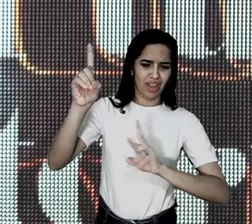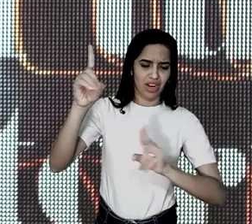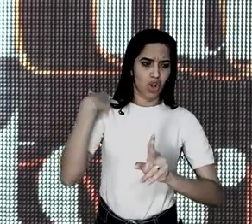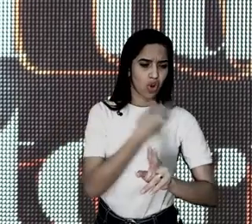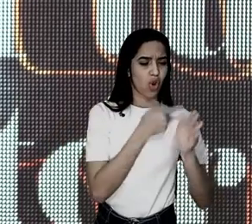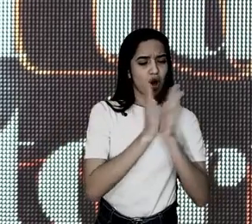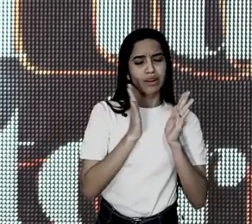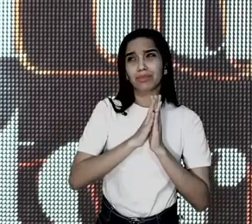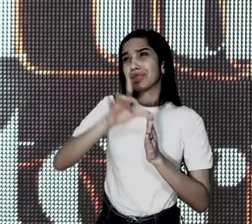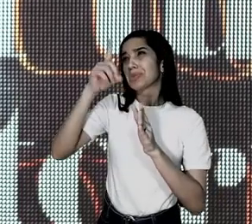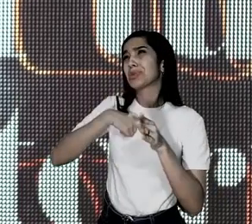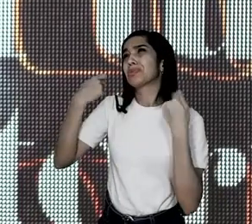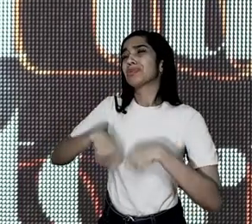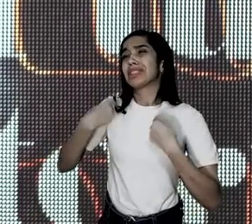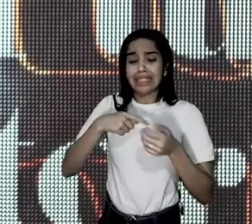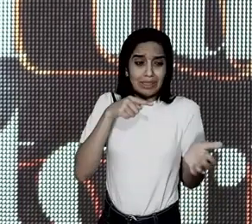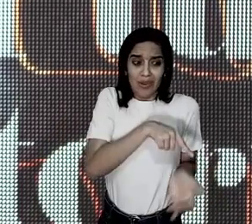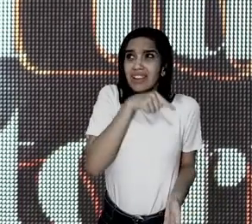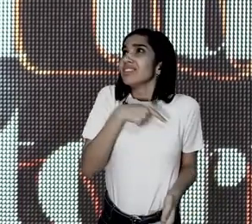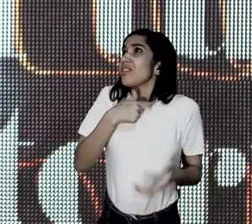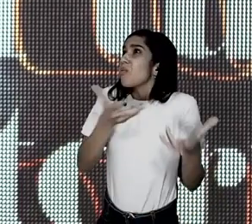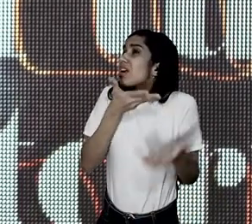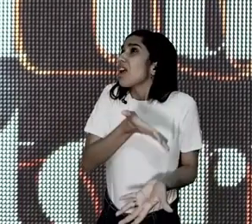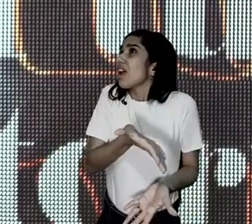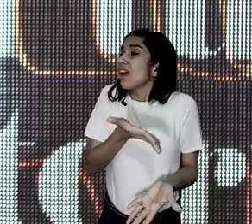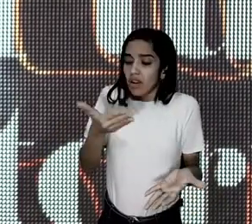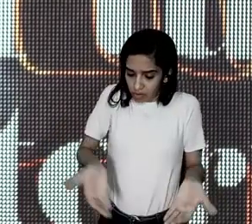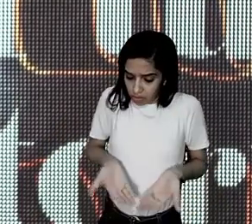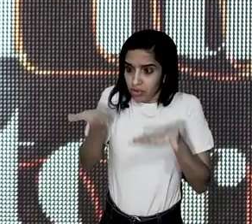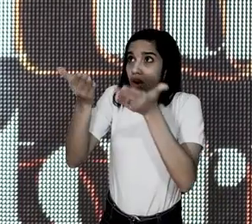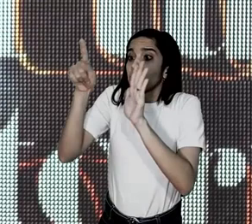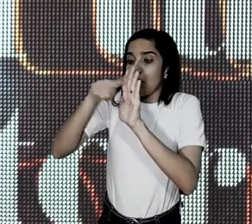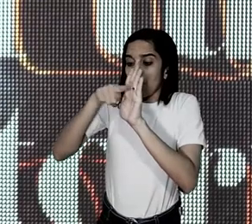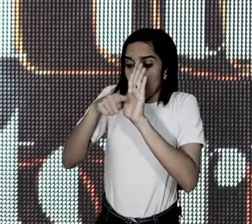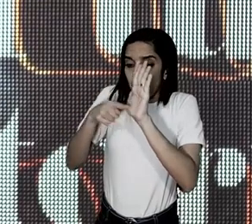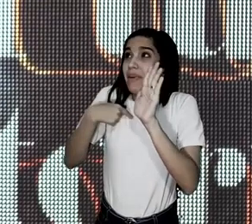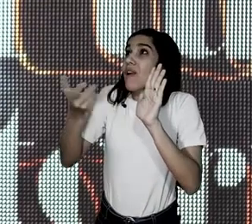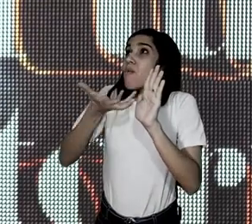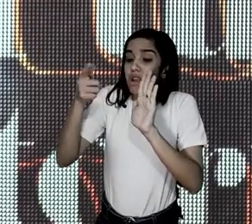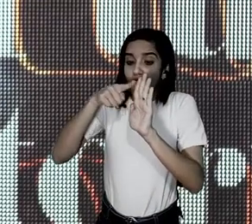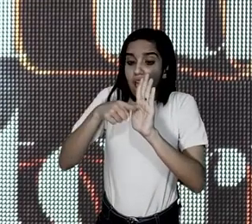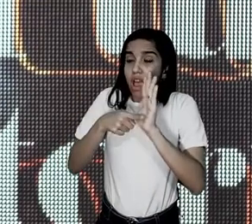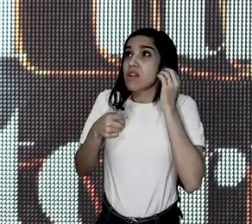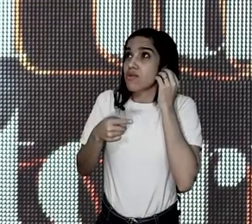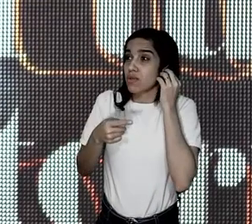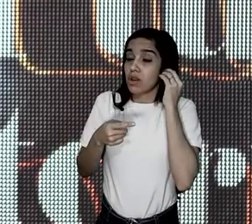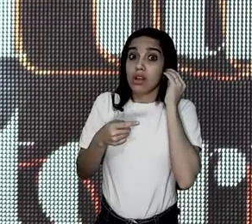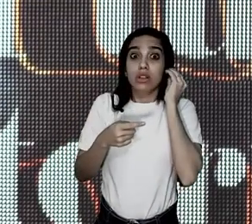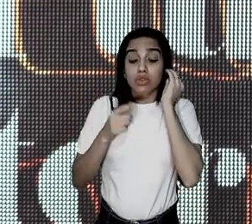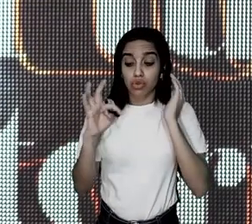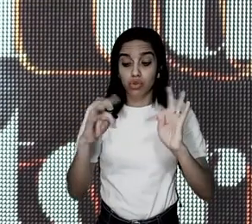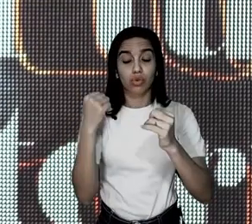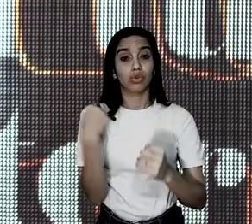gente diz assim: Deus, eu preciso tanto disso, Deus, eu quero aquilo. E a gente entrega as nossas listas espirituais daquilo que a